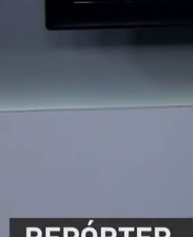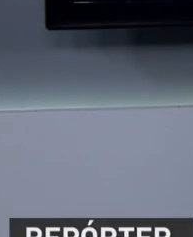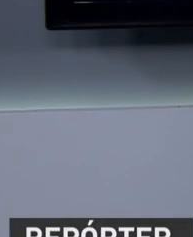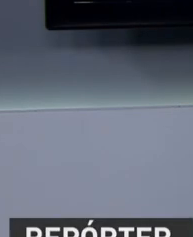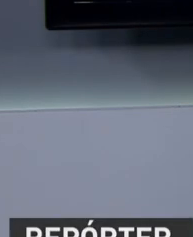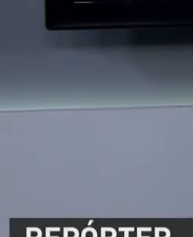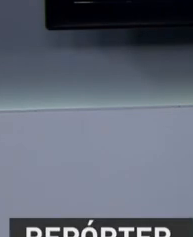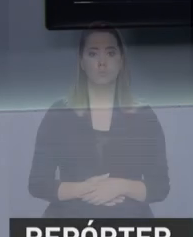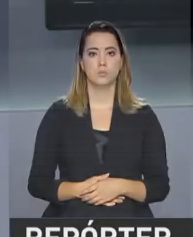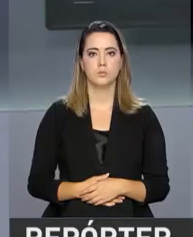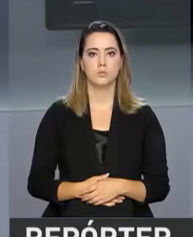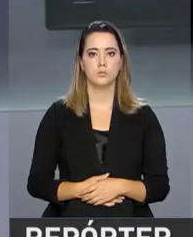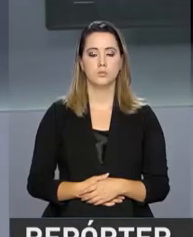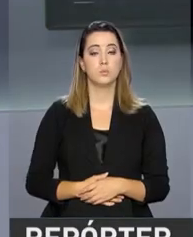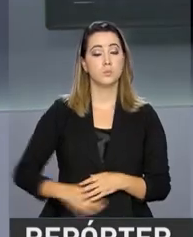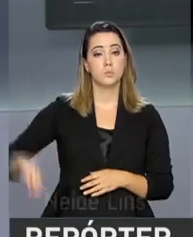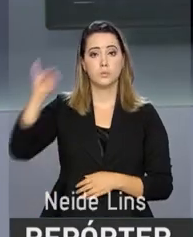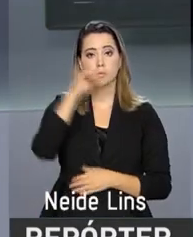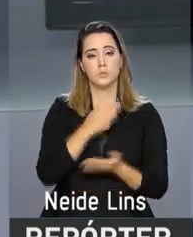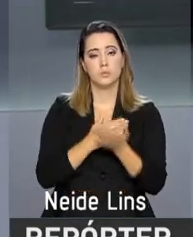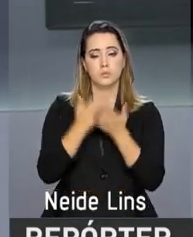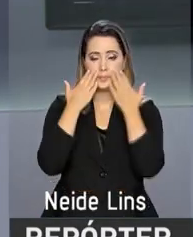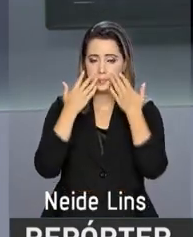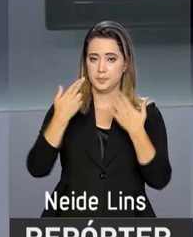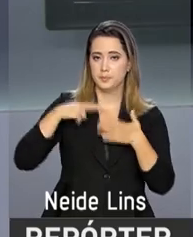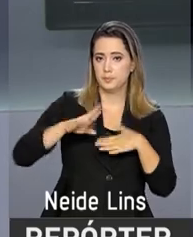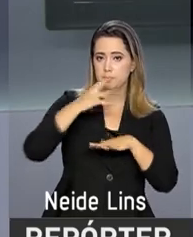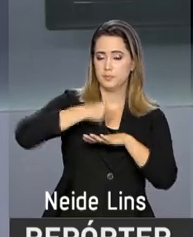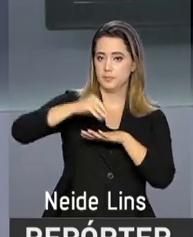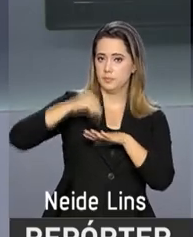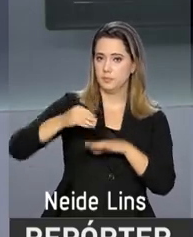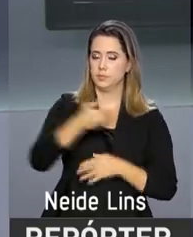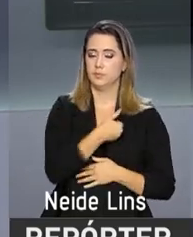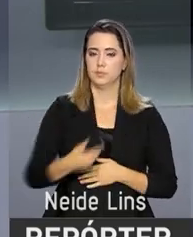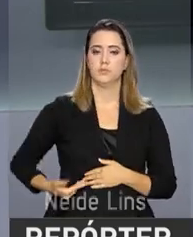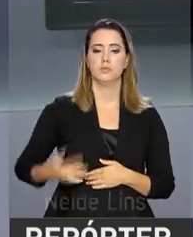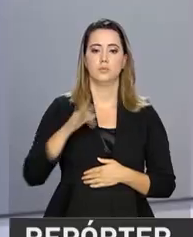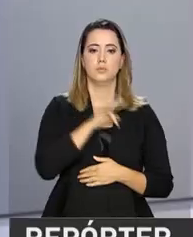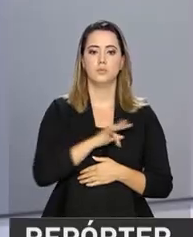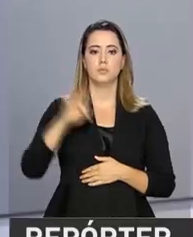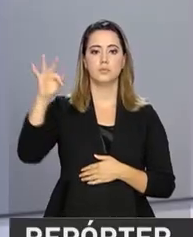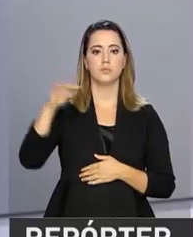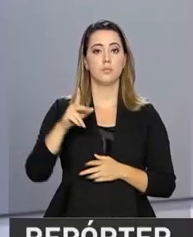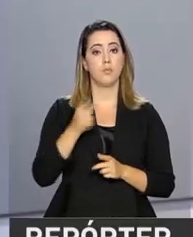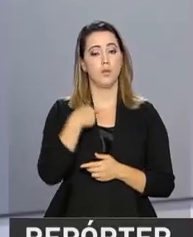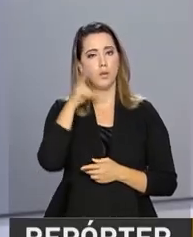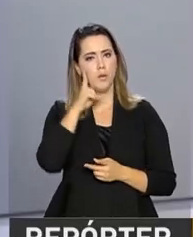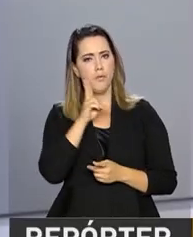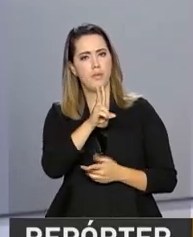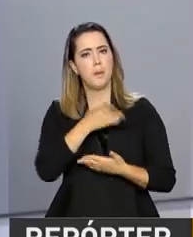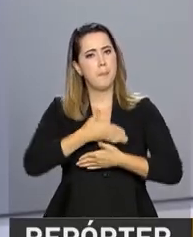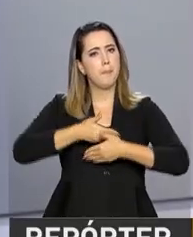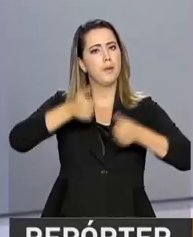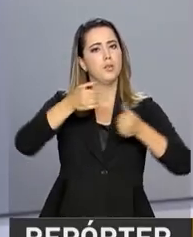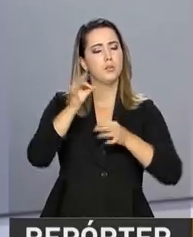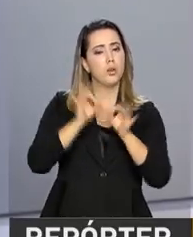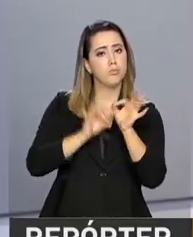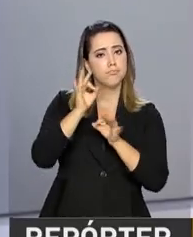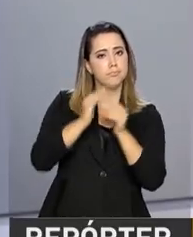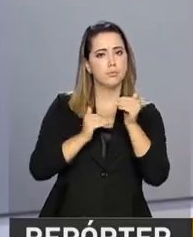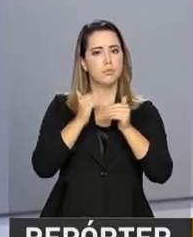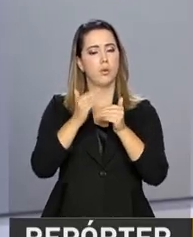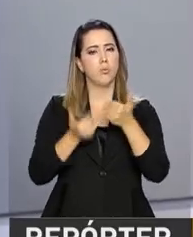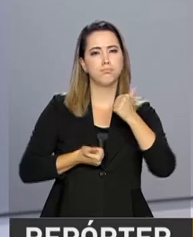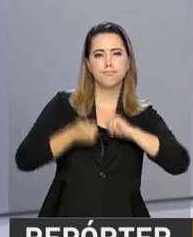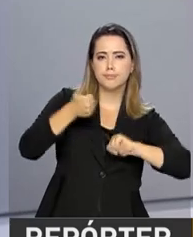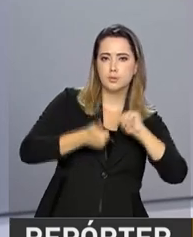Olá, começa agora mais uma edição do Repórter NBR com as notícias do governo federal. Avaliar e melhorar o desempenho das